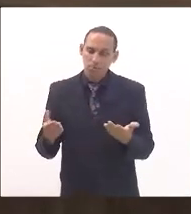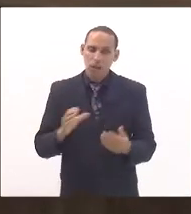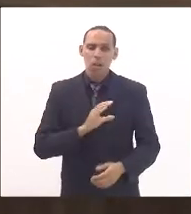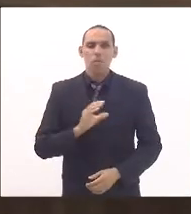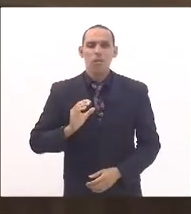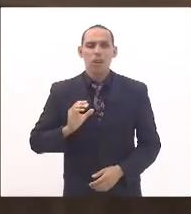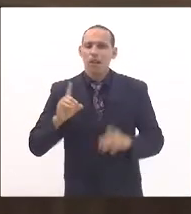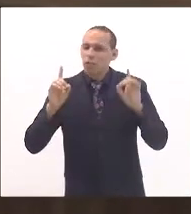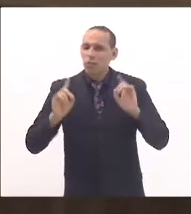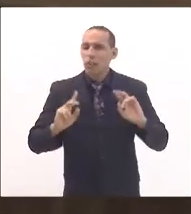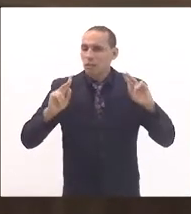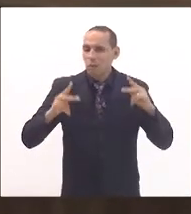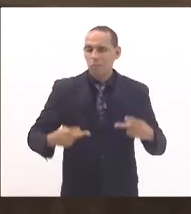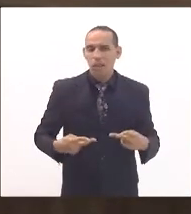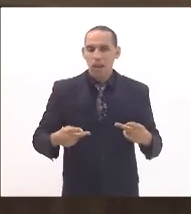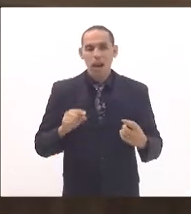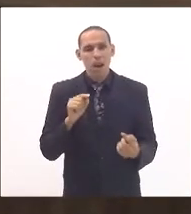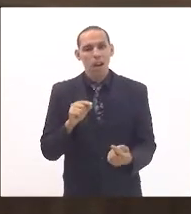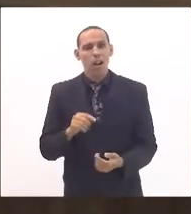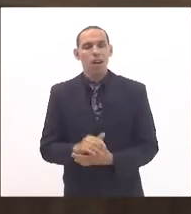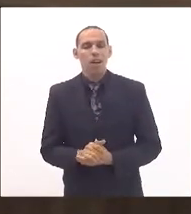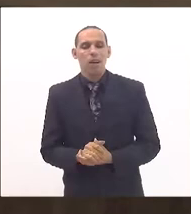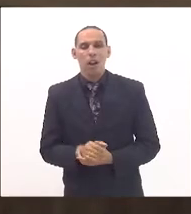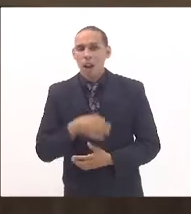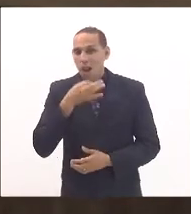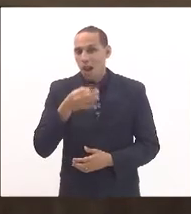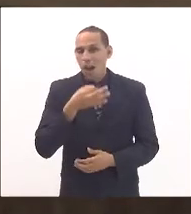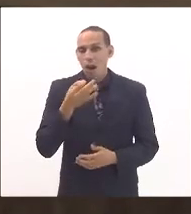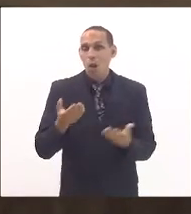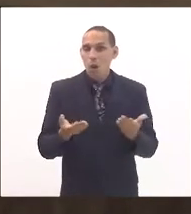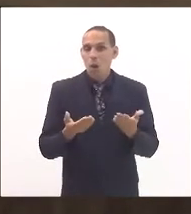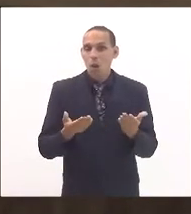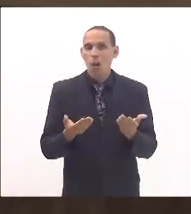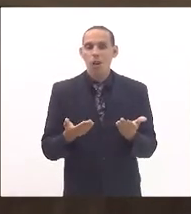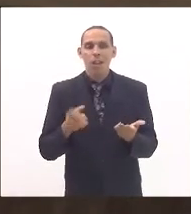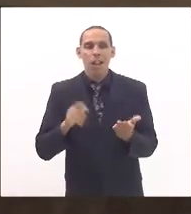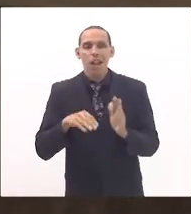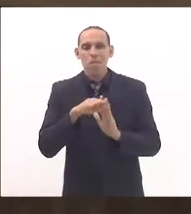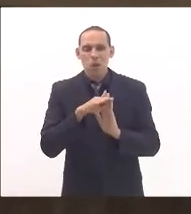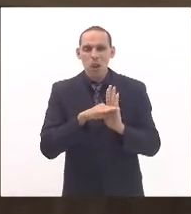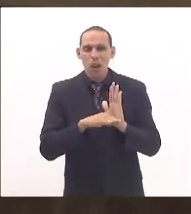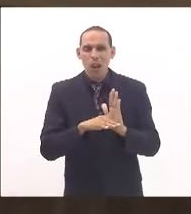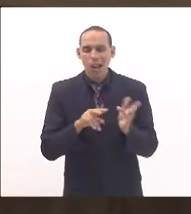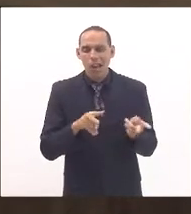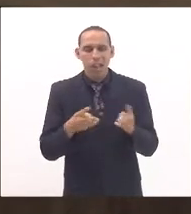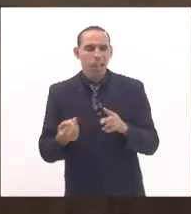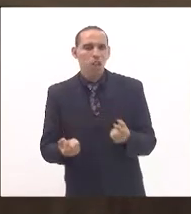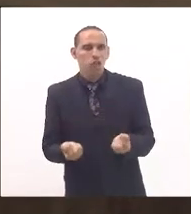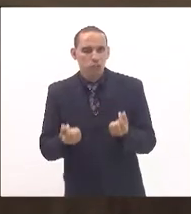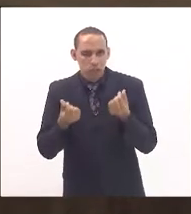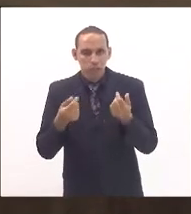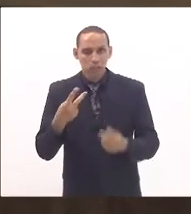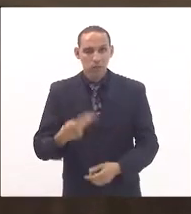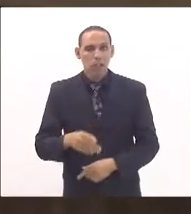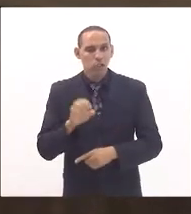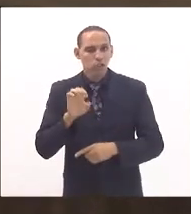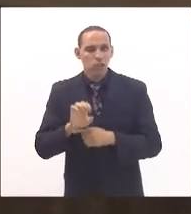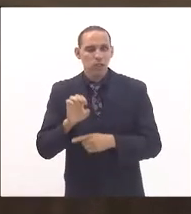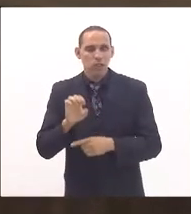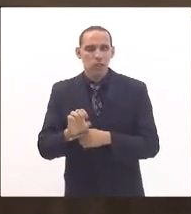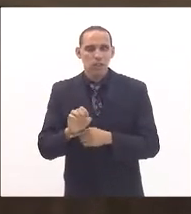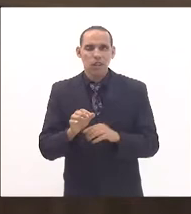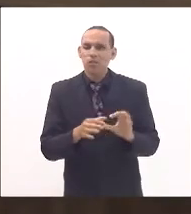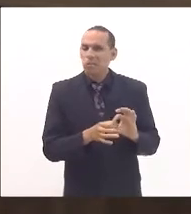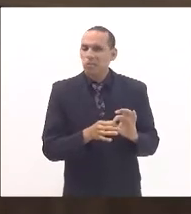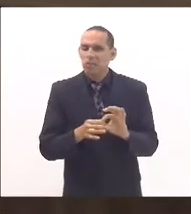Direitos Humanos, o parecer para ampliação daquele que hoje é o maior programa de transferência de renda do Estado nesse